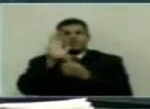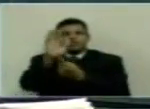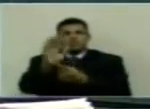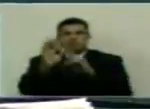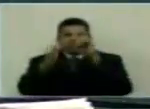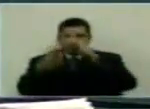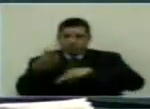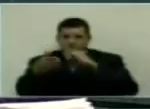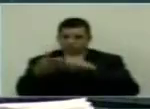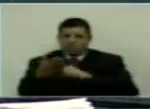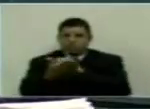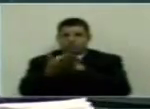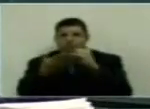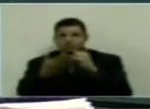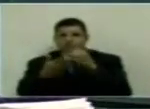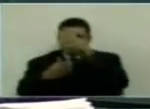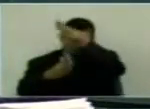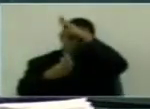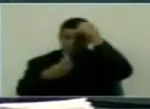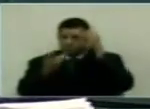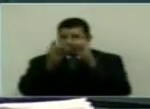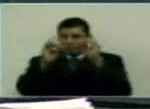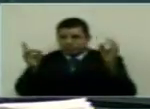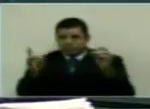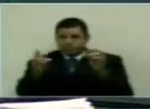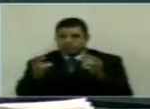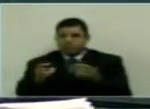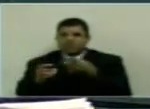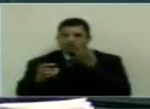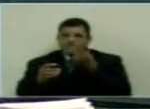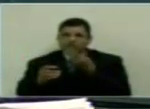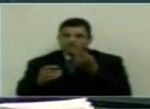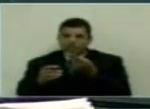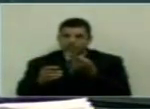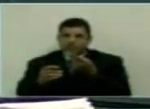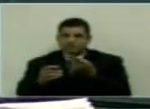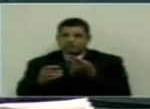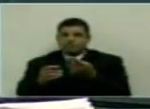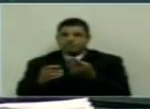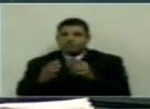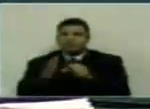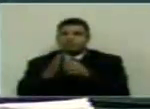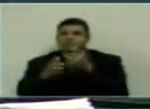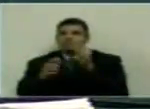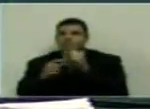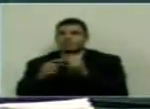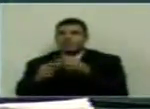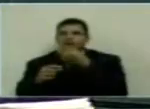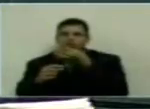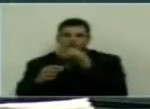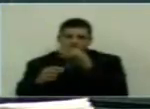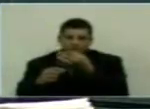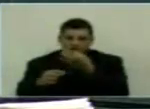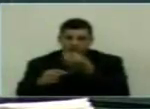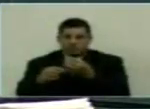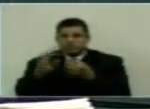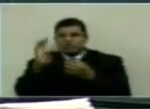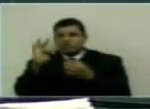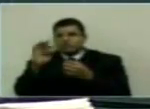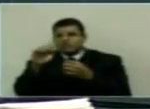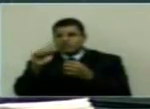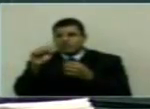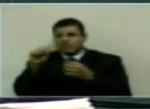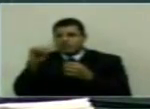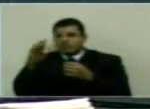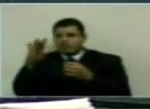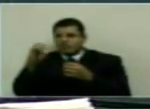apresentei aqui, um documento oficial da Amazonas Energia, desconstitui o principal argumento do senhor Tarcísio, deputado